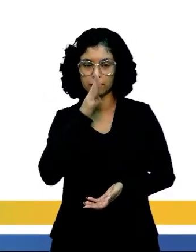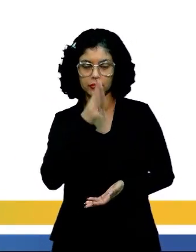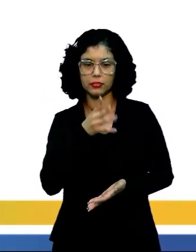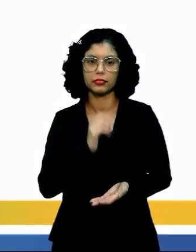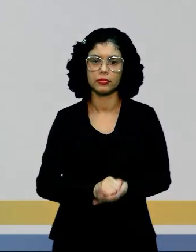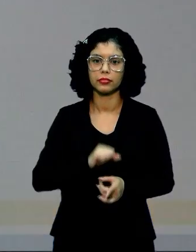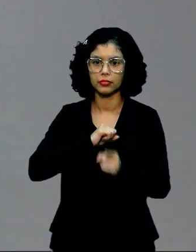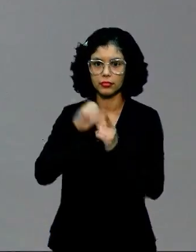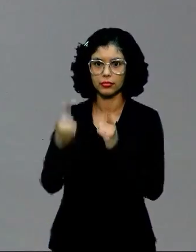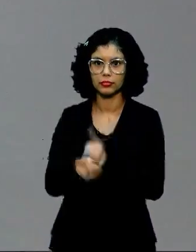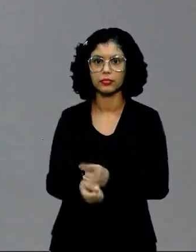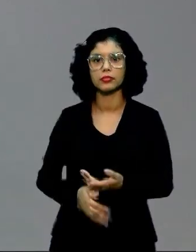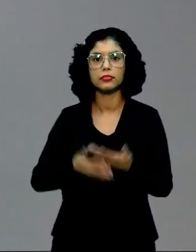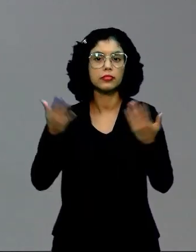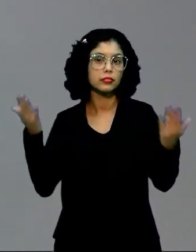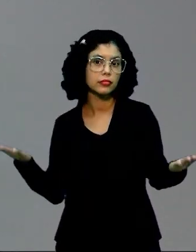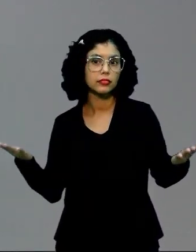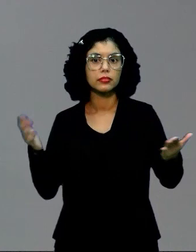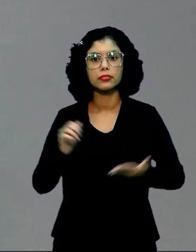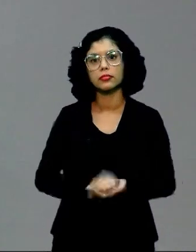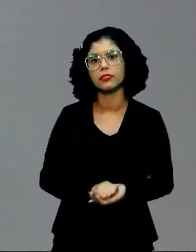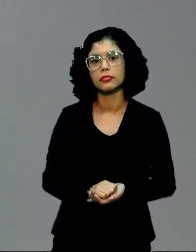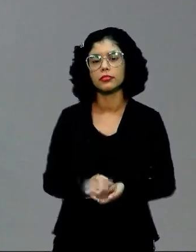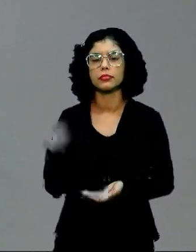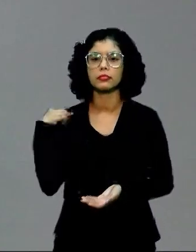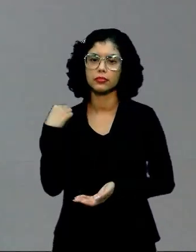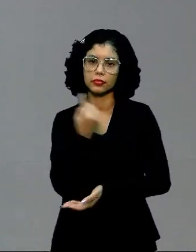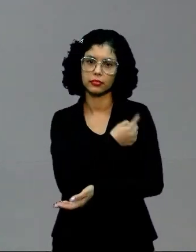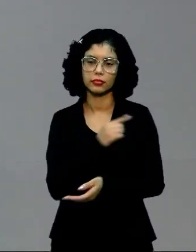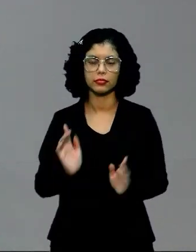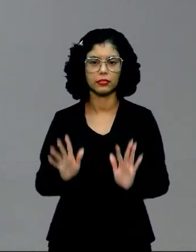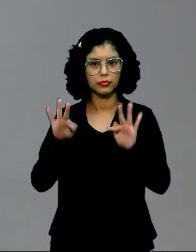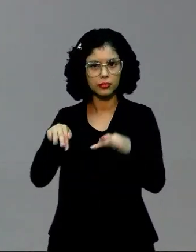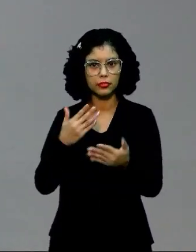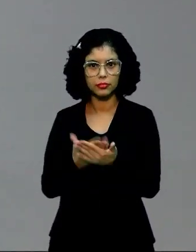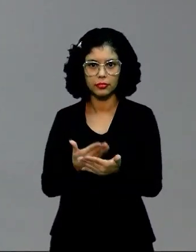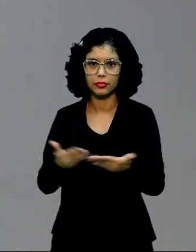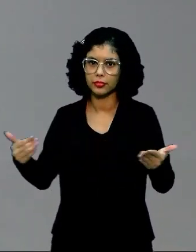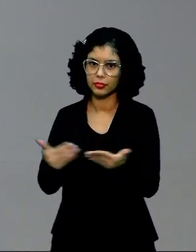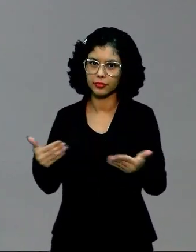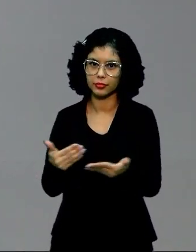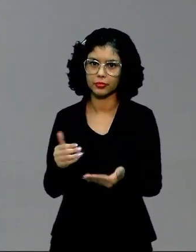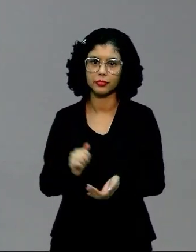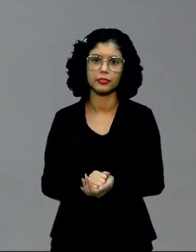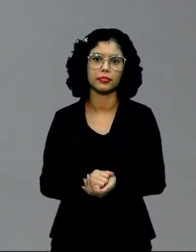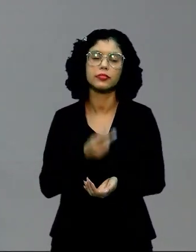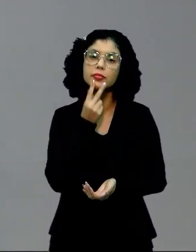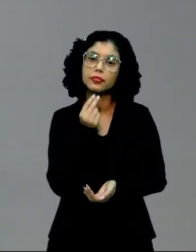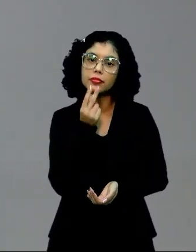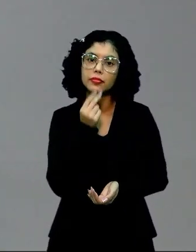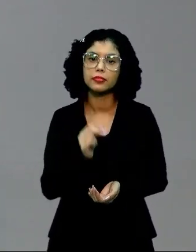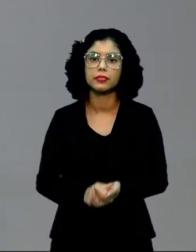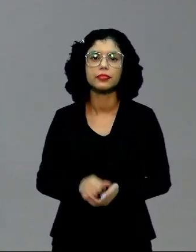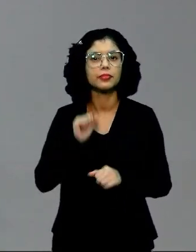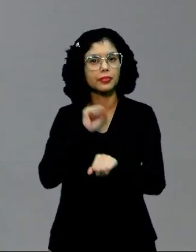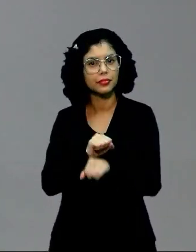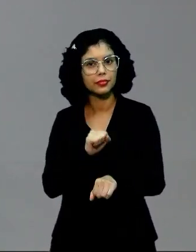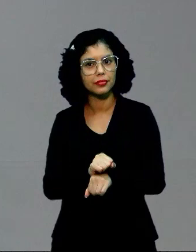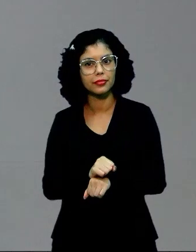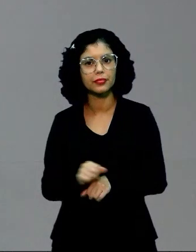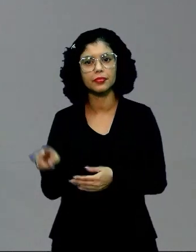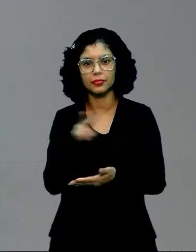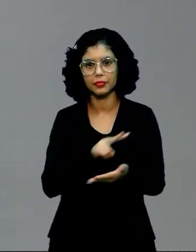crítica social. Então, pessoal, a gente encerra aqui a aula de hoje sobre o Machado de Assis. Eu espero que